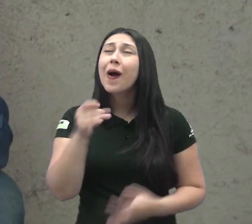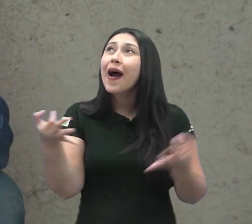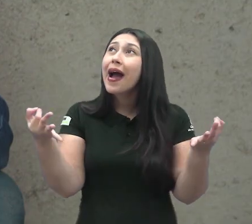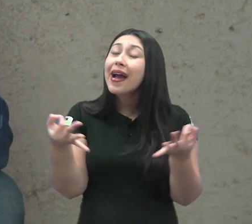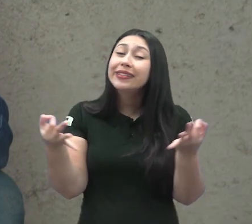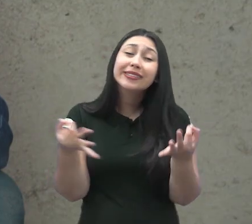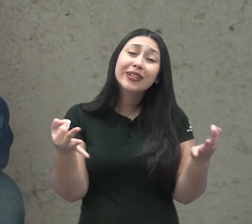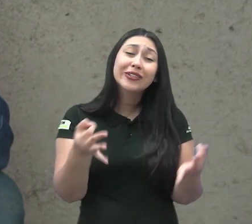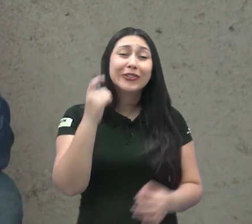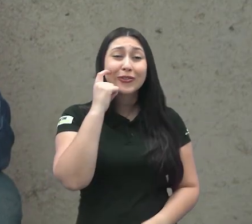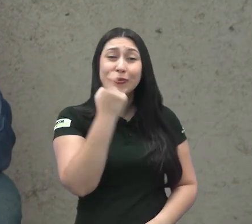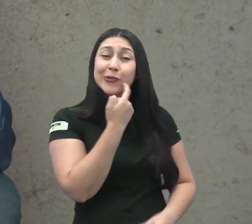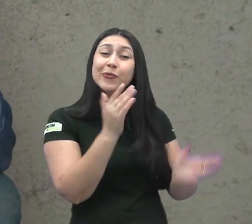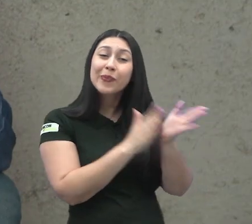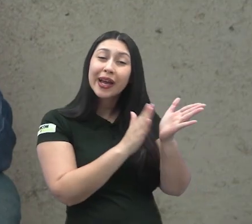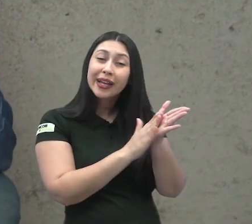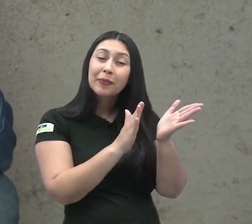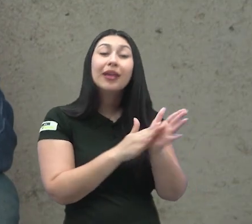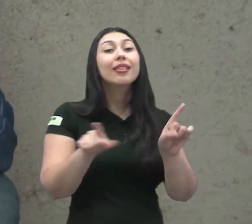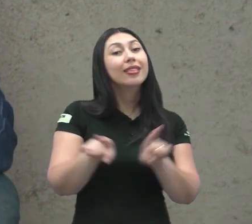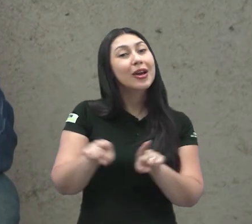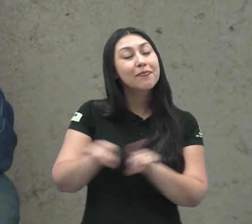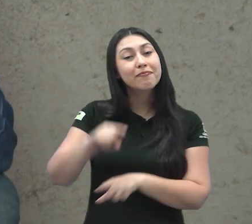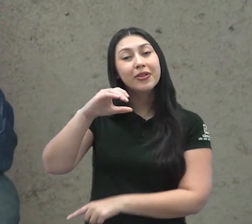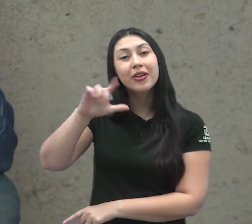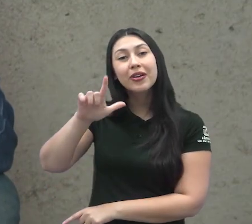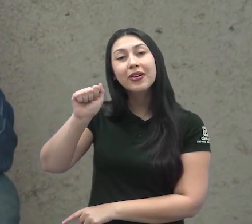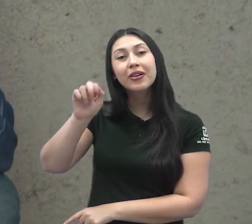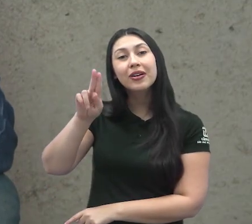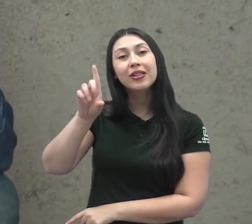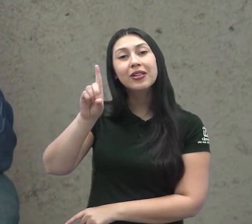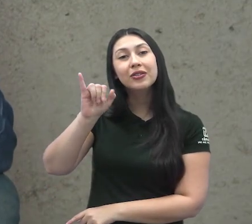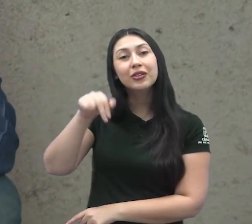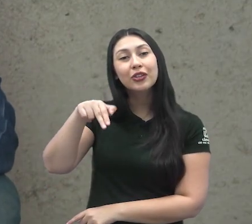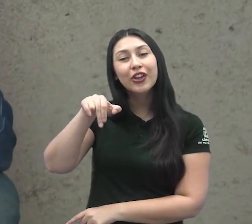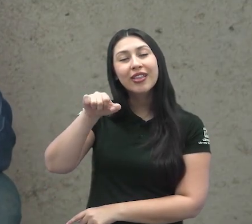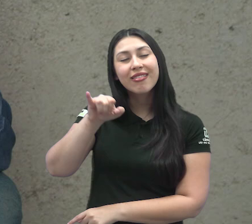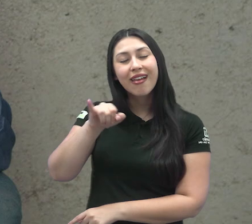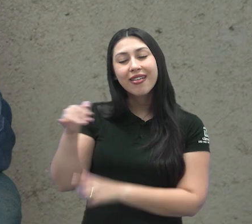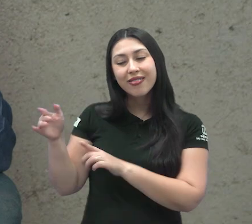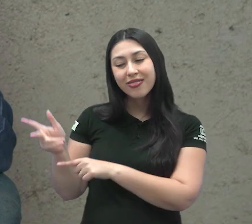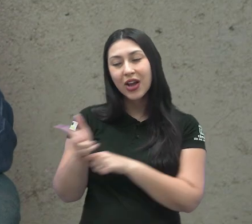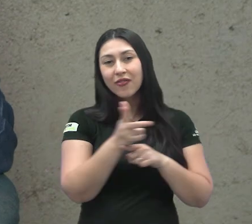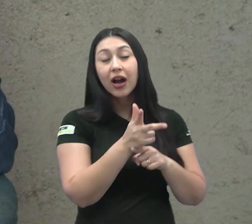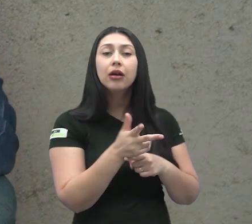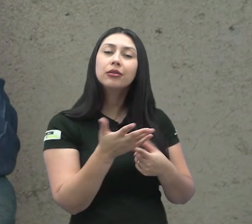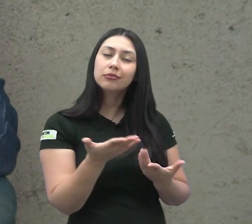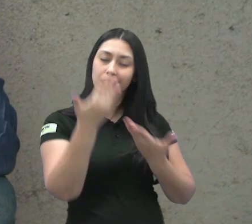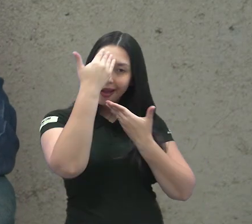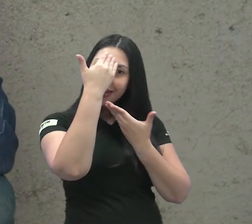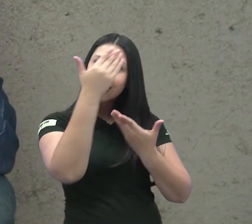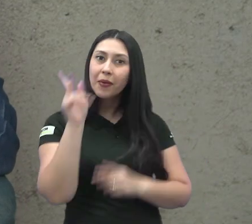viu, Luísa? Parabéns. Parabéns também ao cinegrafista Claudinei Salles e, claro, um agradecimento especial ao